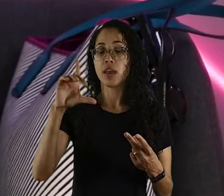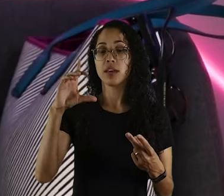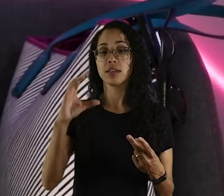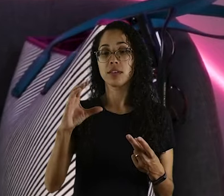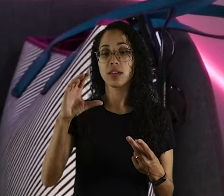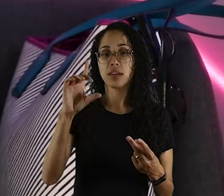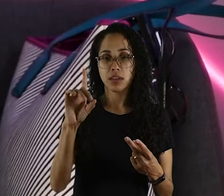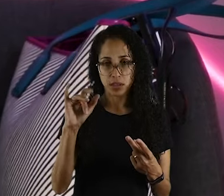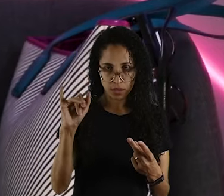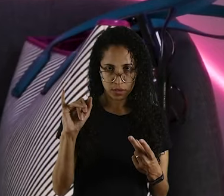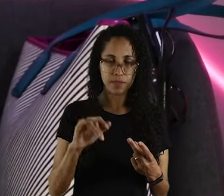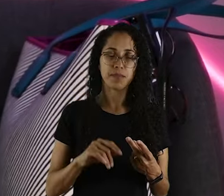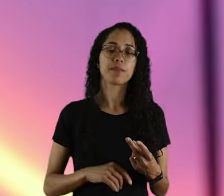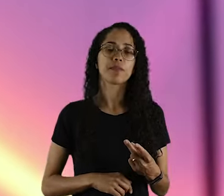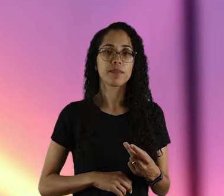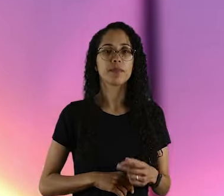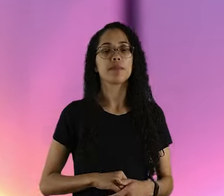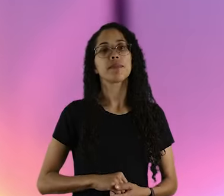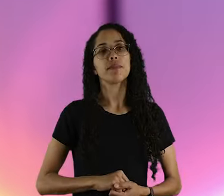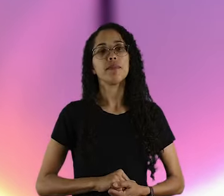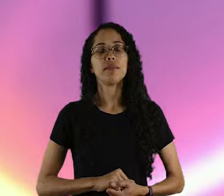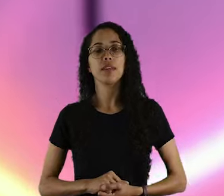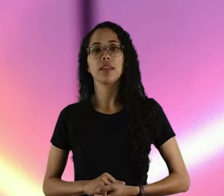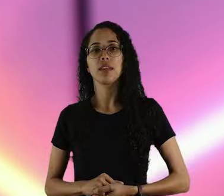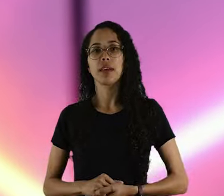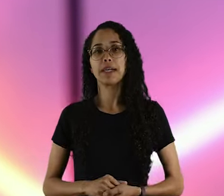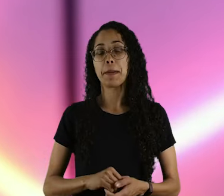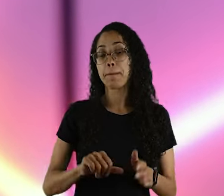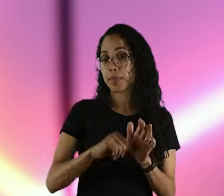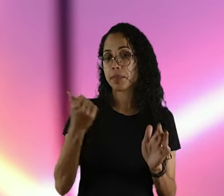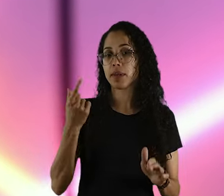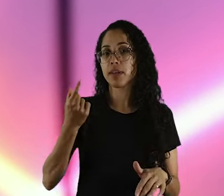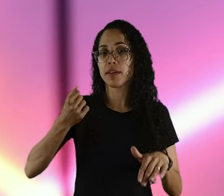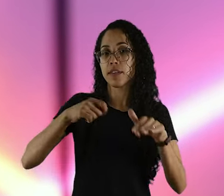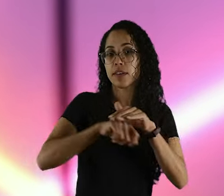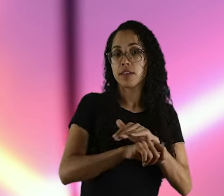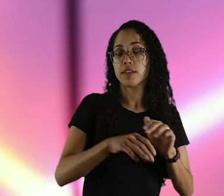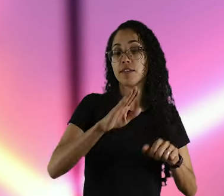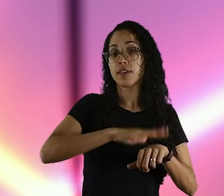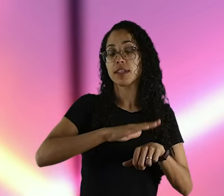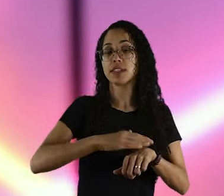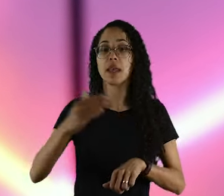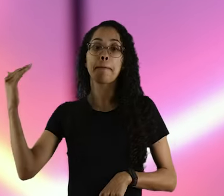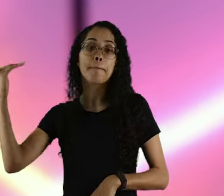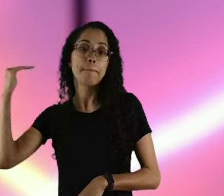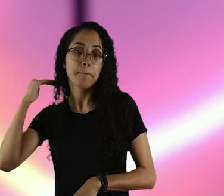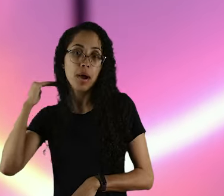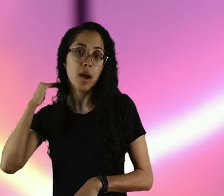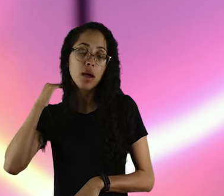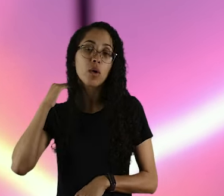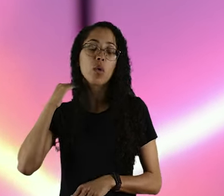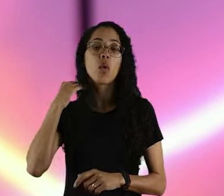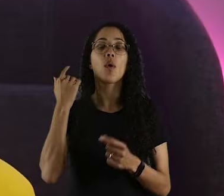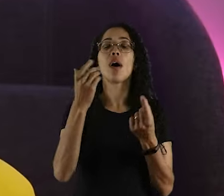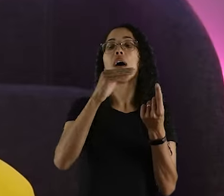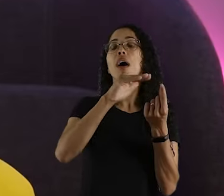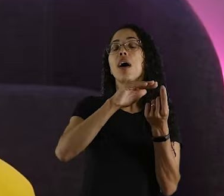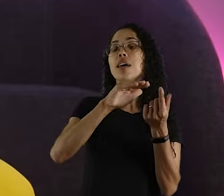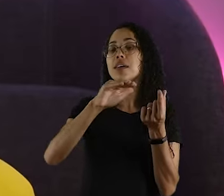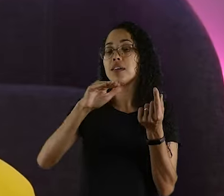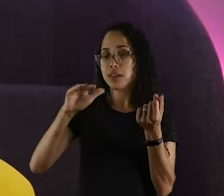CDI, deixa eu ver. O primeiro momento, que foi o primeiro investimento que eu fiz, que foi no banco, foi voltado para renda fixa,